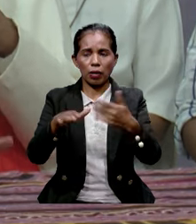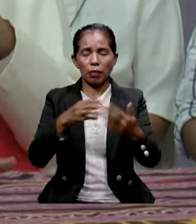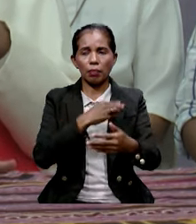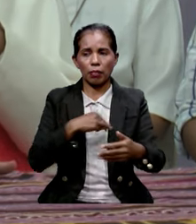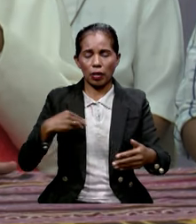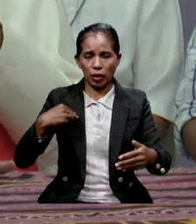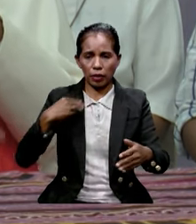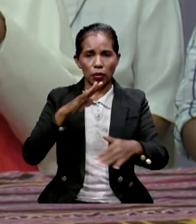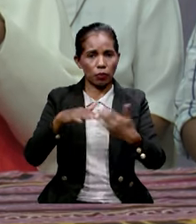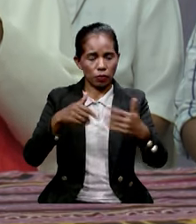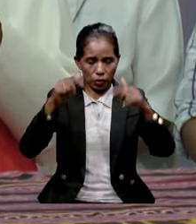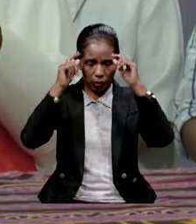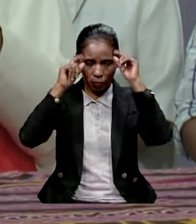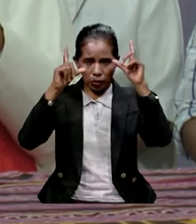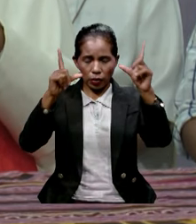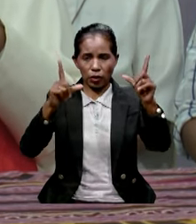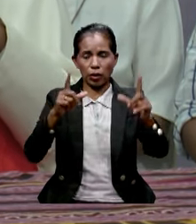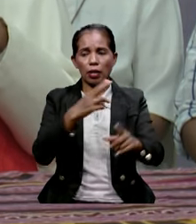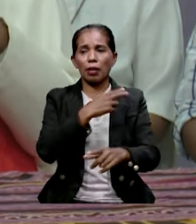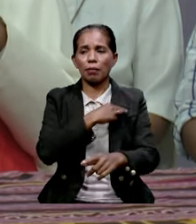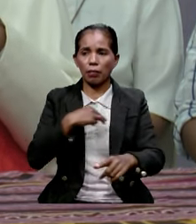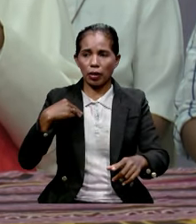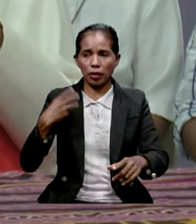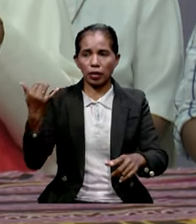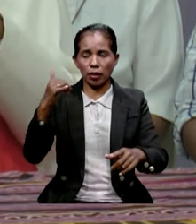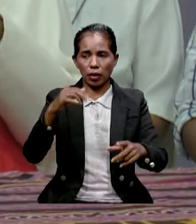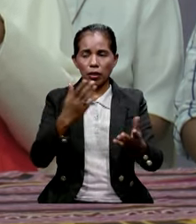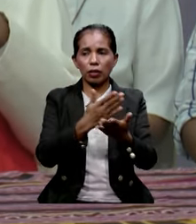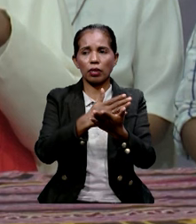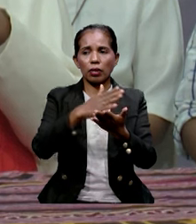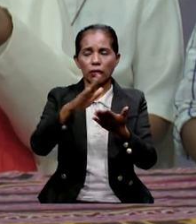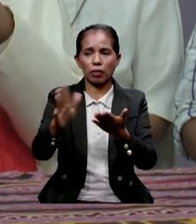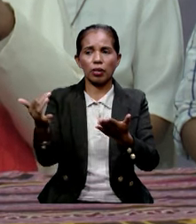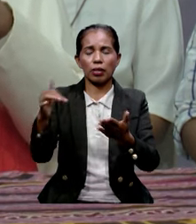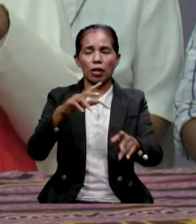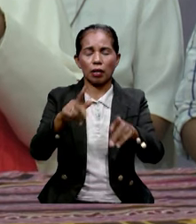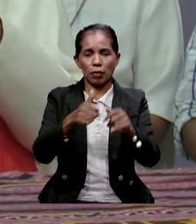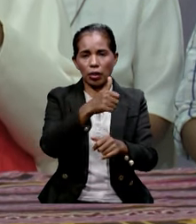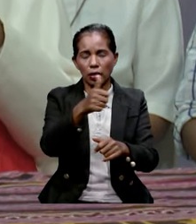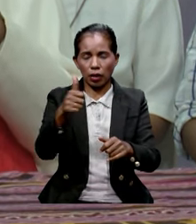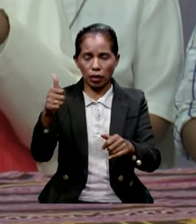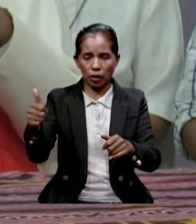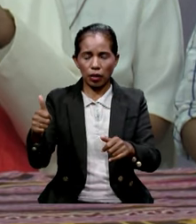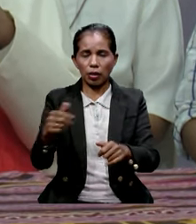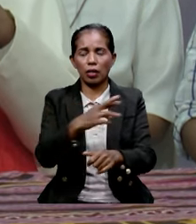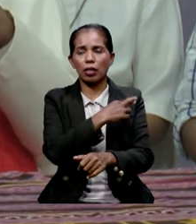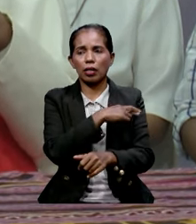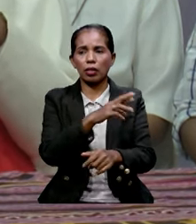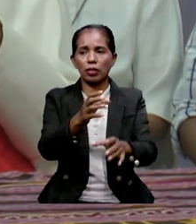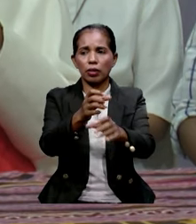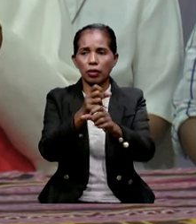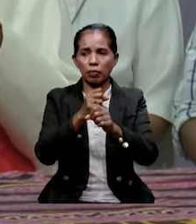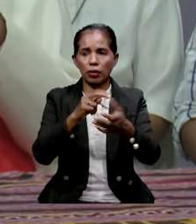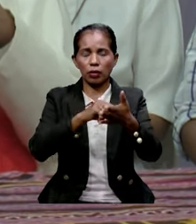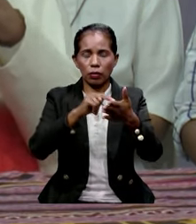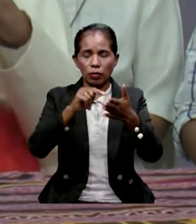em Timor, né, cata. Madre, se não é Timor, na tua fé, se a comunidade de ida, a congregação de ida, se um número